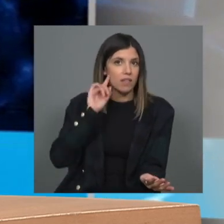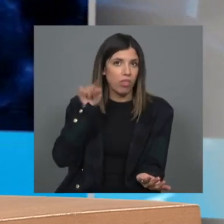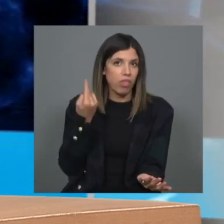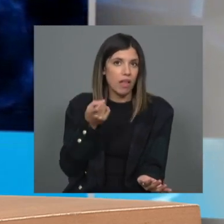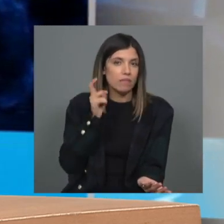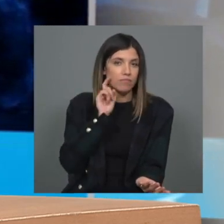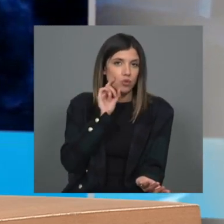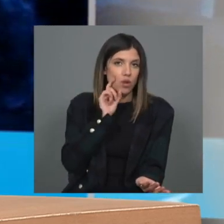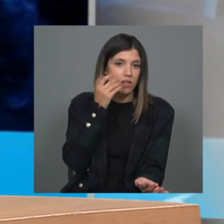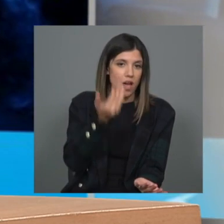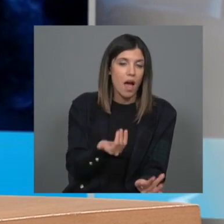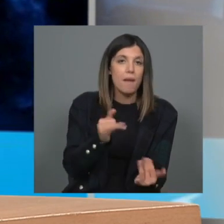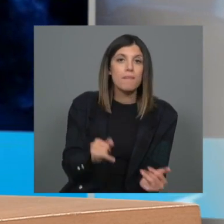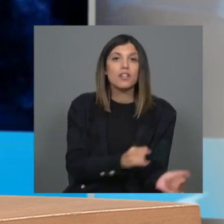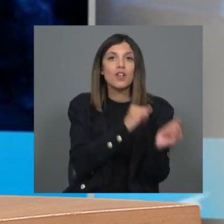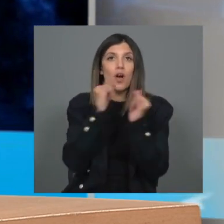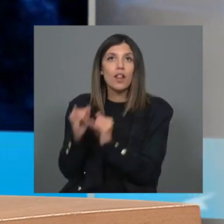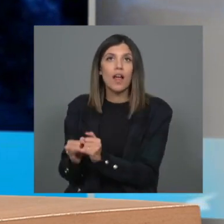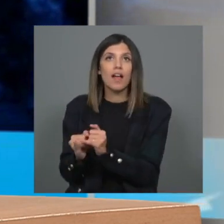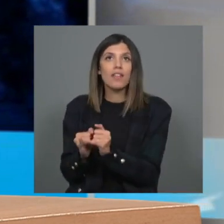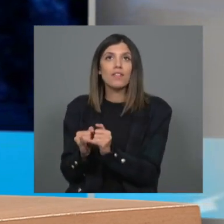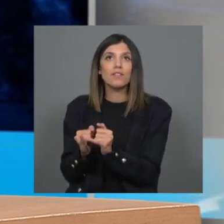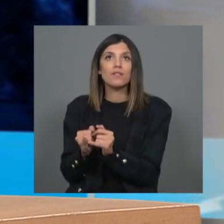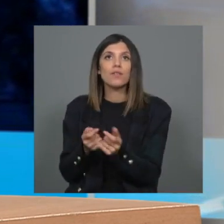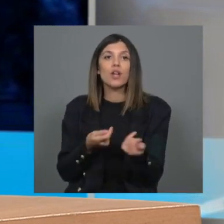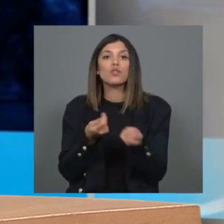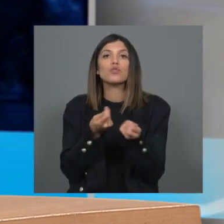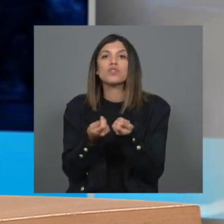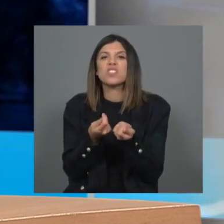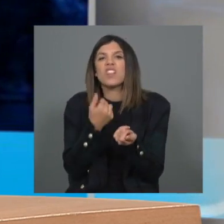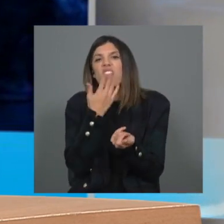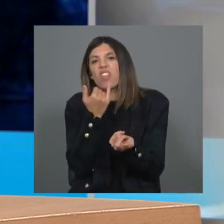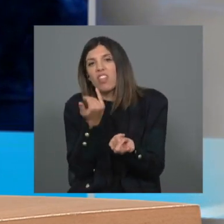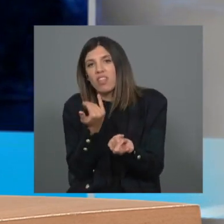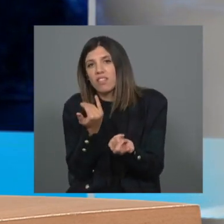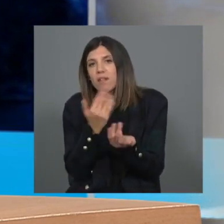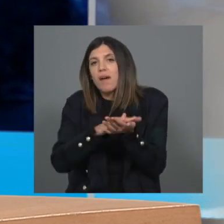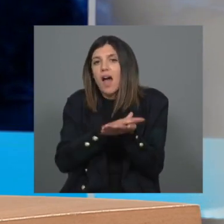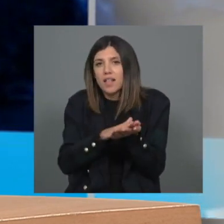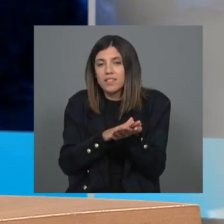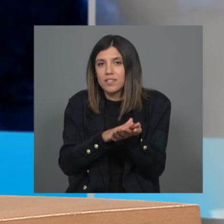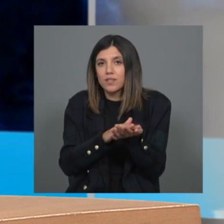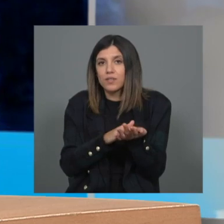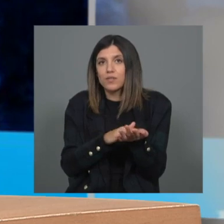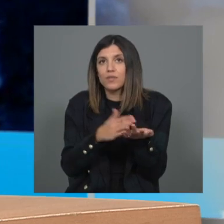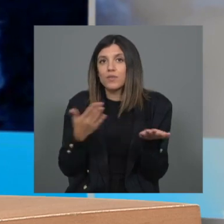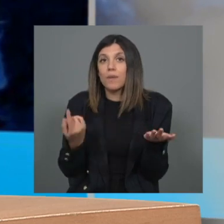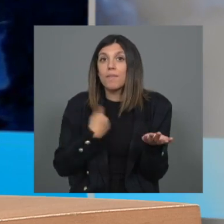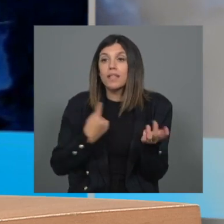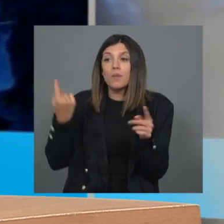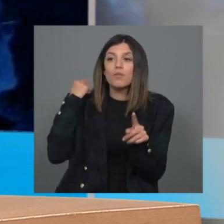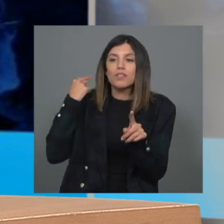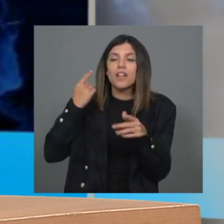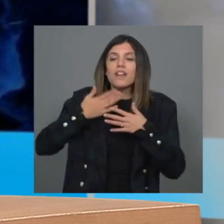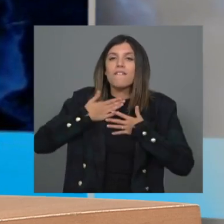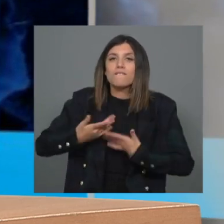feito, mas volto a dizer, essas logísticas são vácuas, são superficiais, como falávamos há bocado, se não tiverem por trás uma vontade